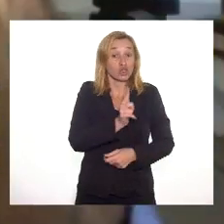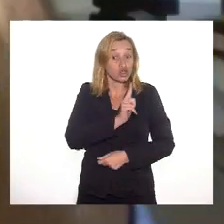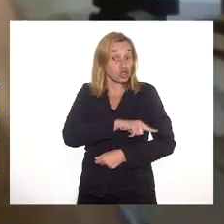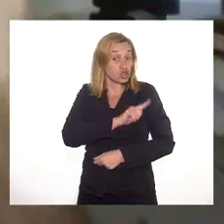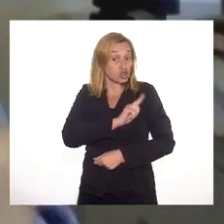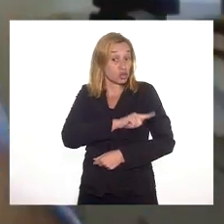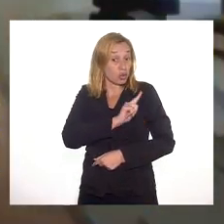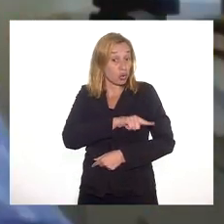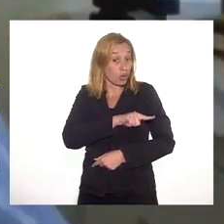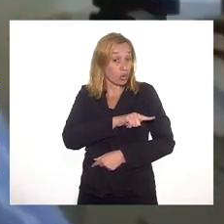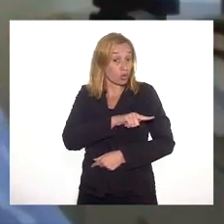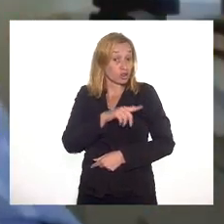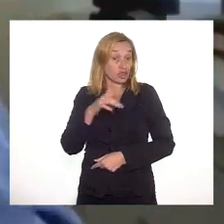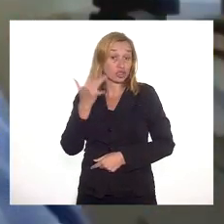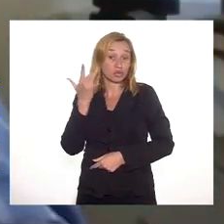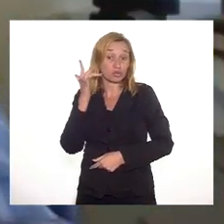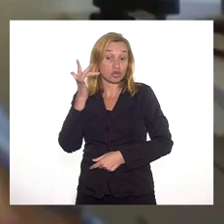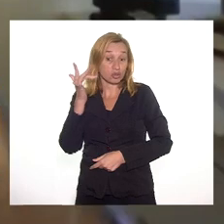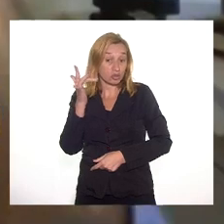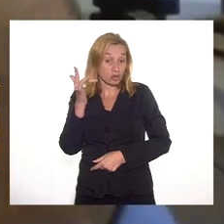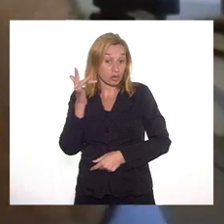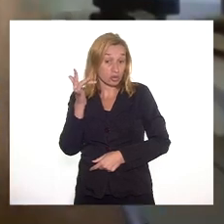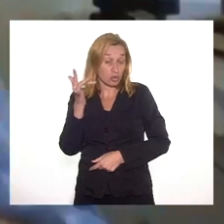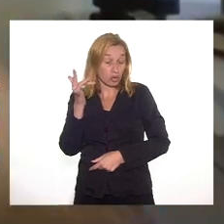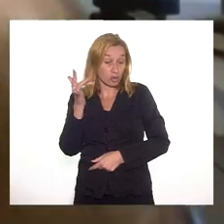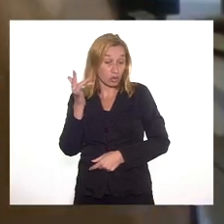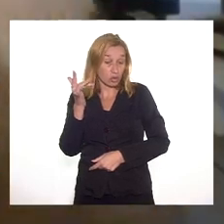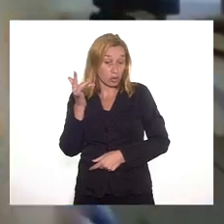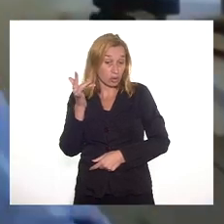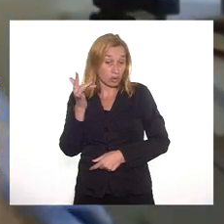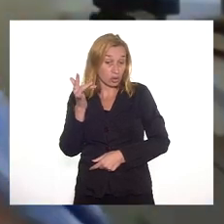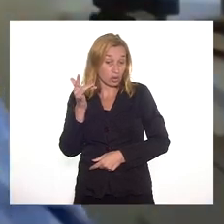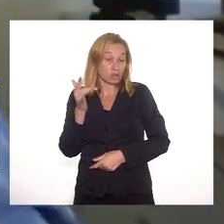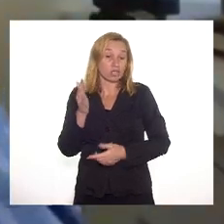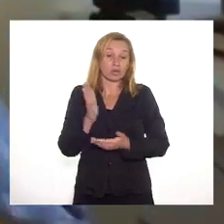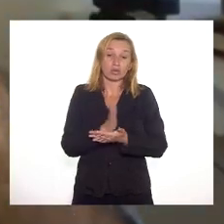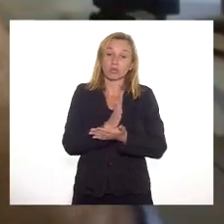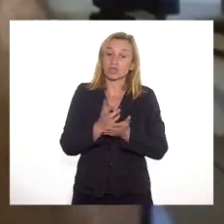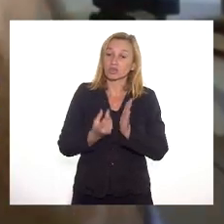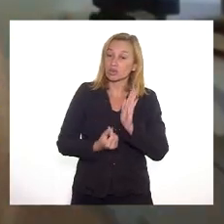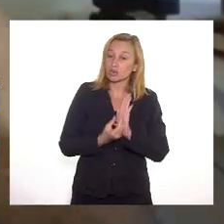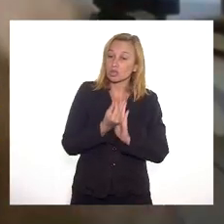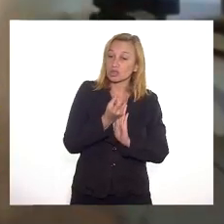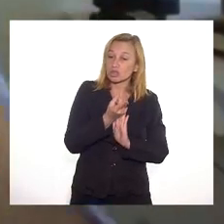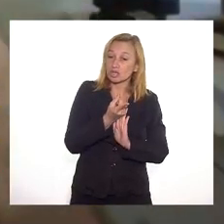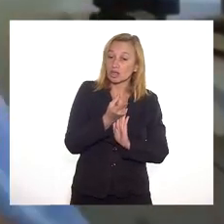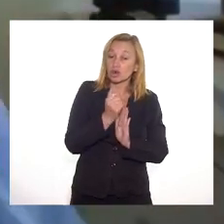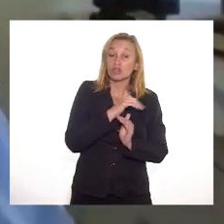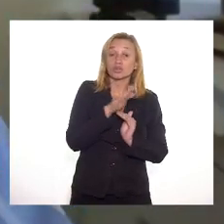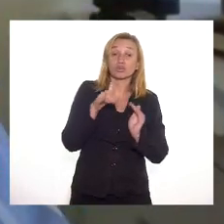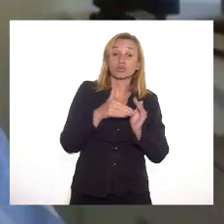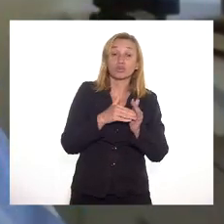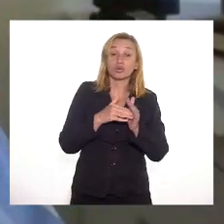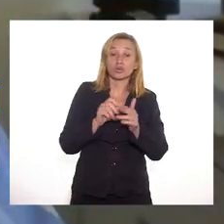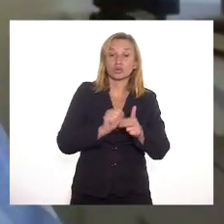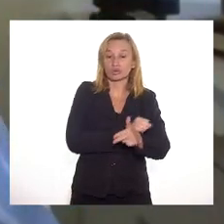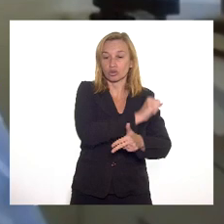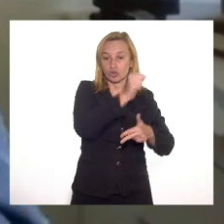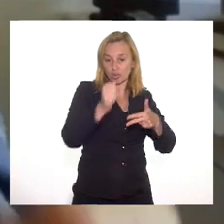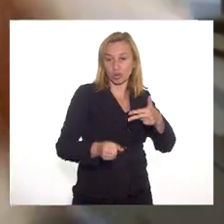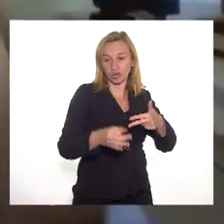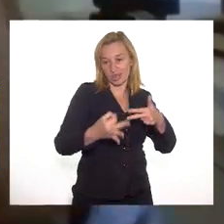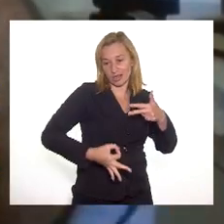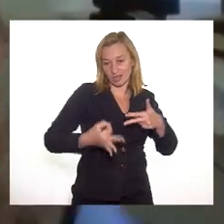gestores do tesouro, na proporção dos orçamentos, são todos os poderes.